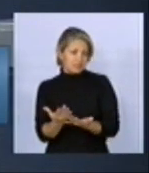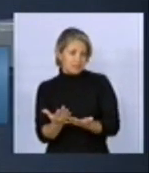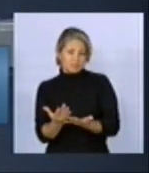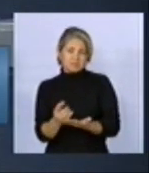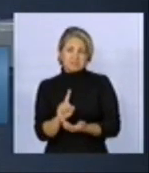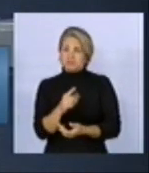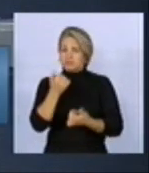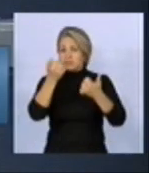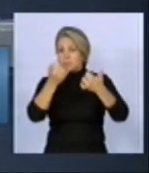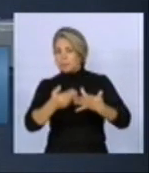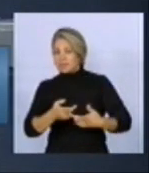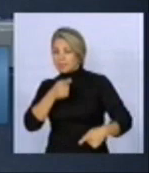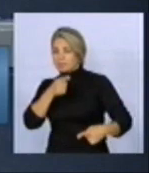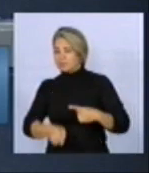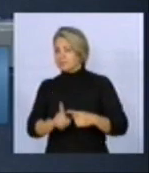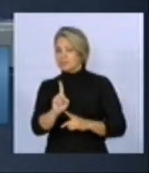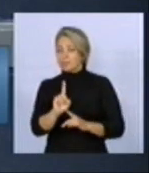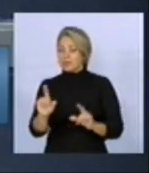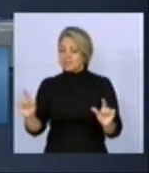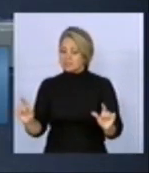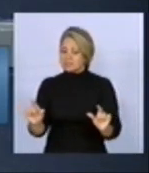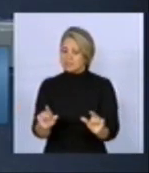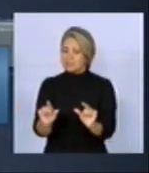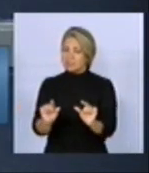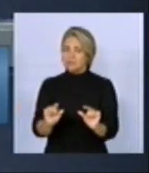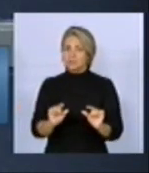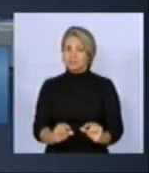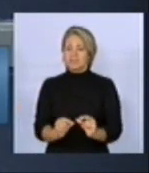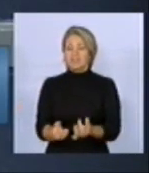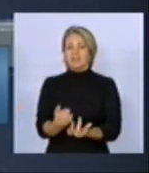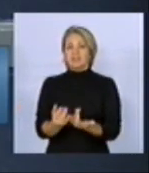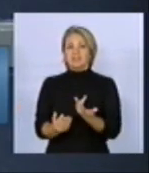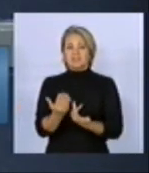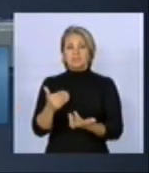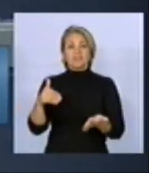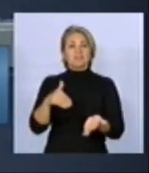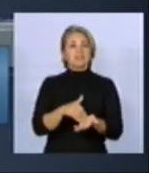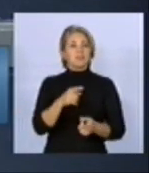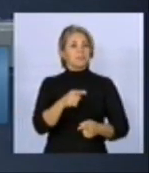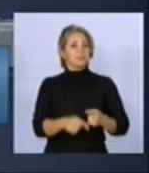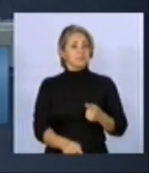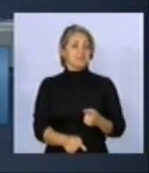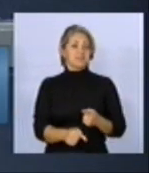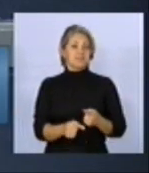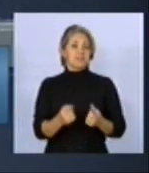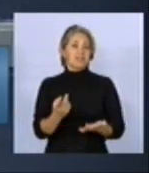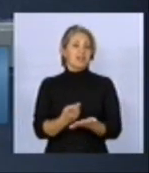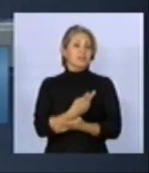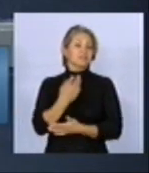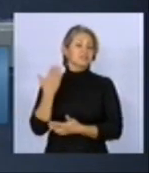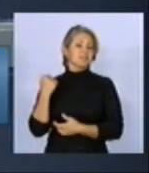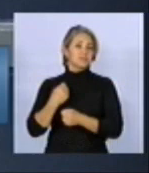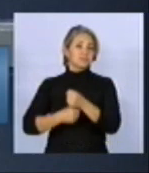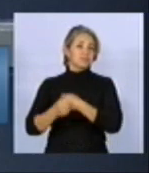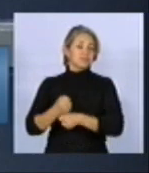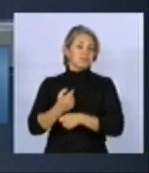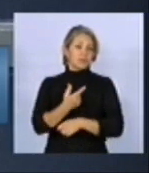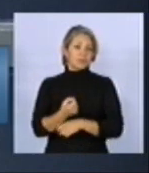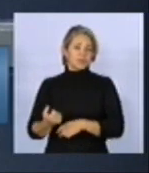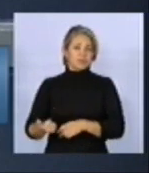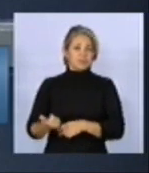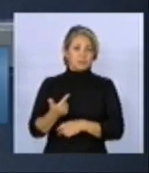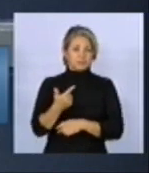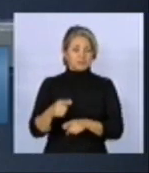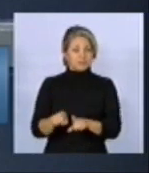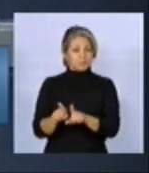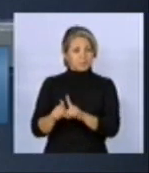especificamente da proibição mas a eliminação gradativa até a a proibição que é de 2002 né e o protocolo de